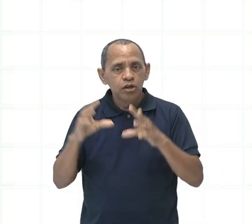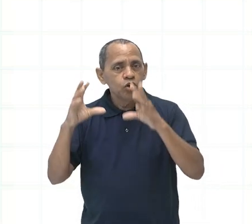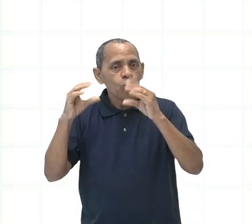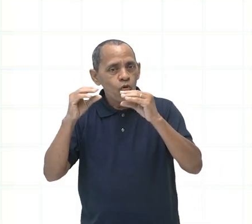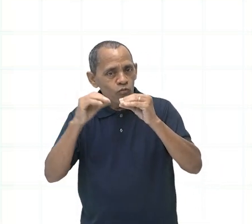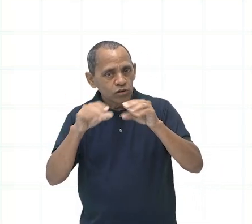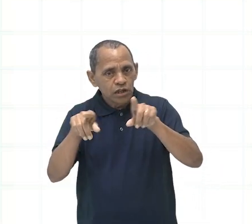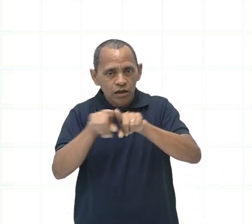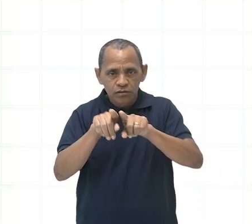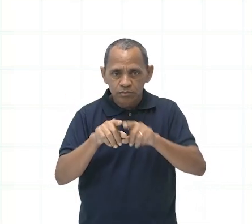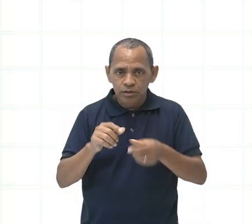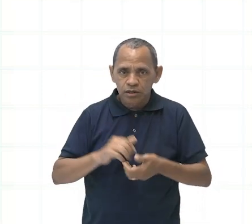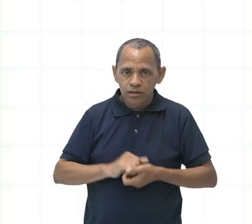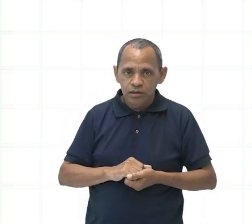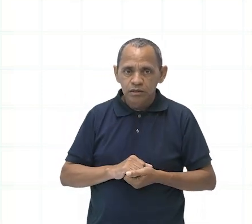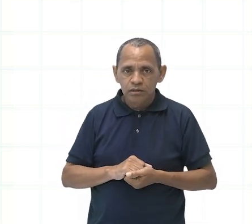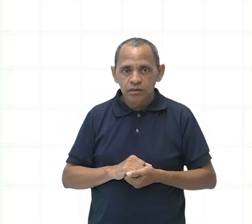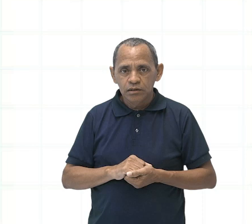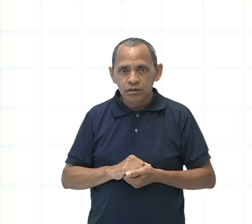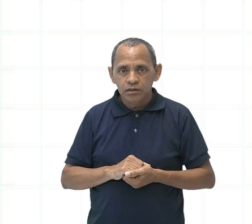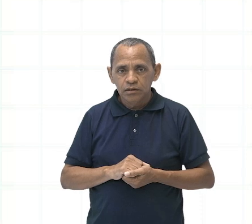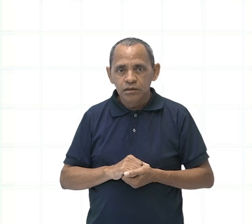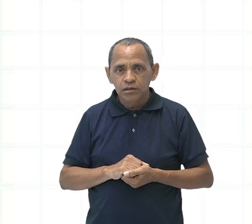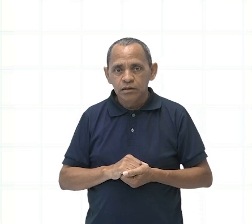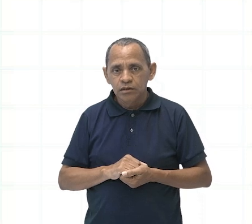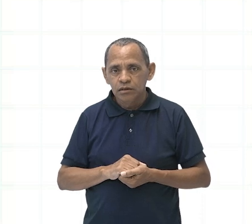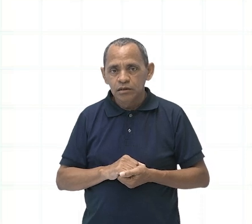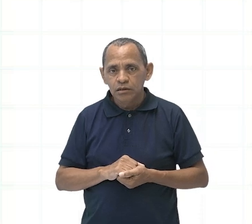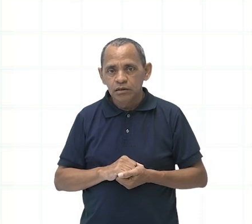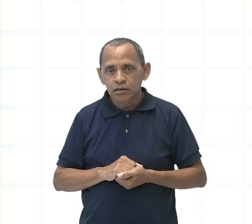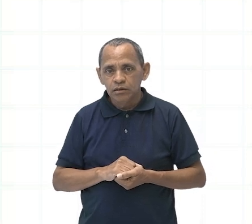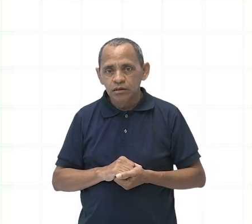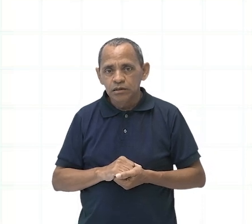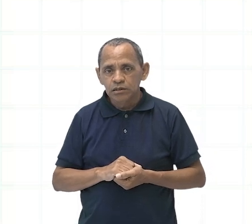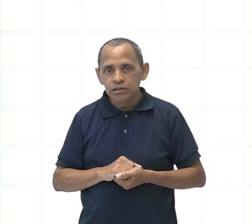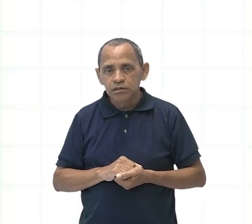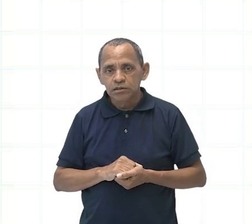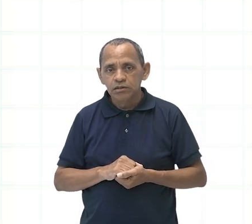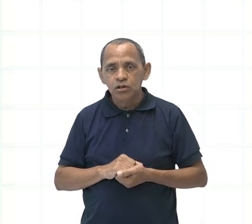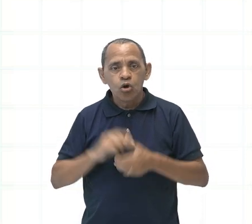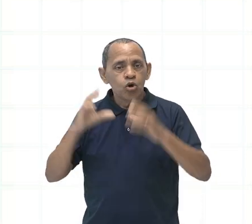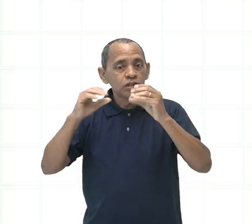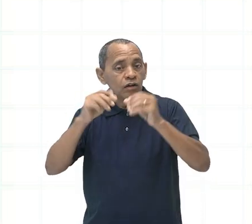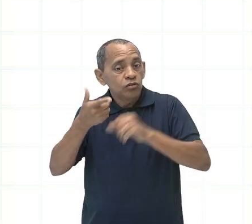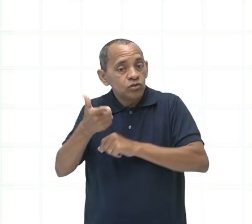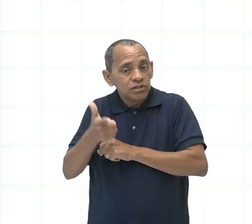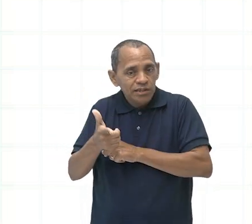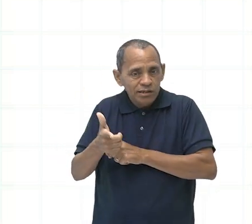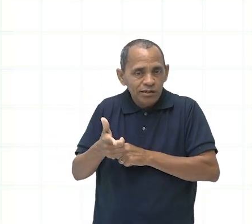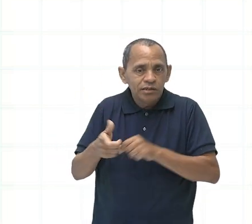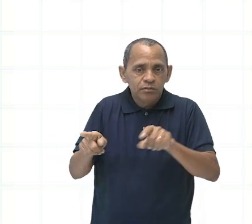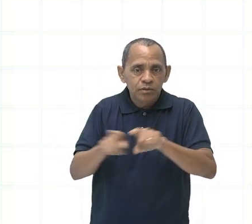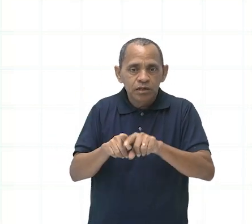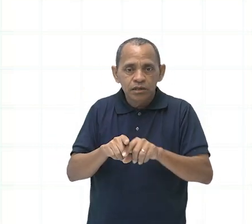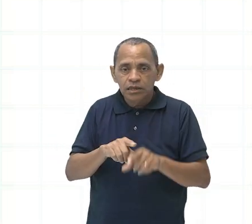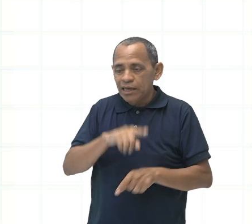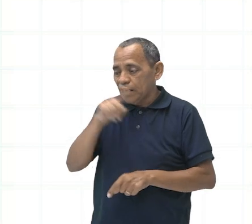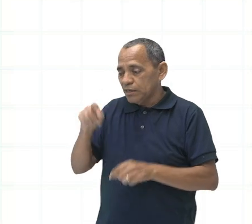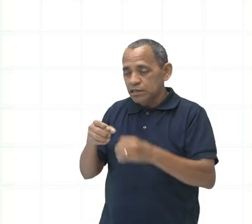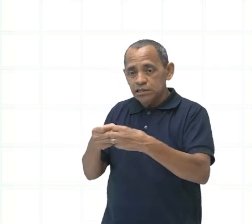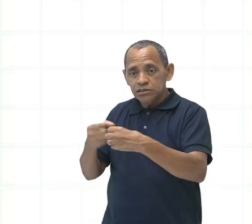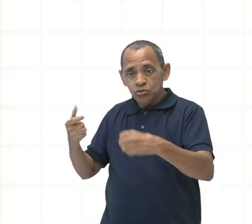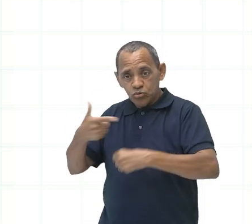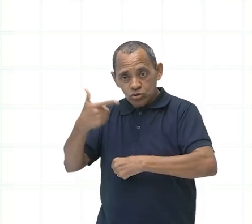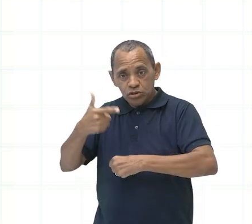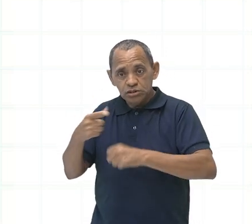período composto, aqui é a primeira oração, por mais que ela se sinta confortável, aqui está desconfortável. E a segunda